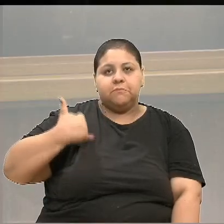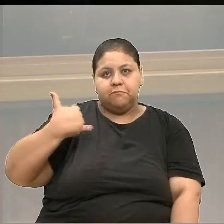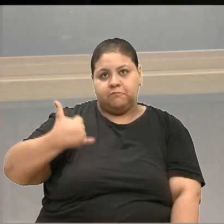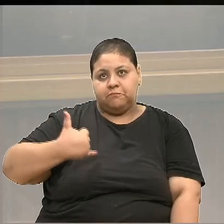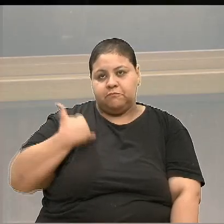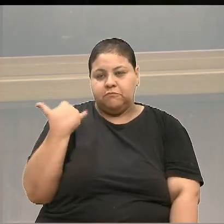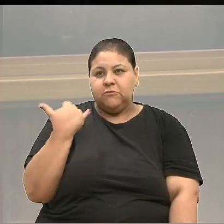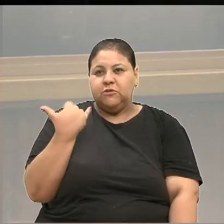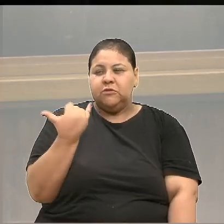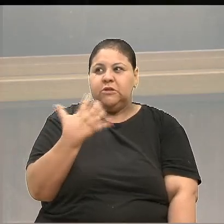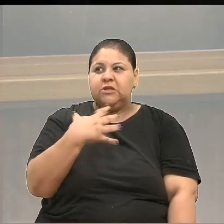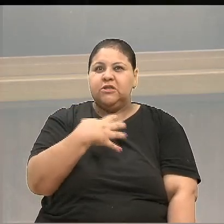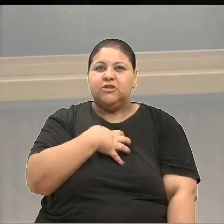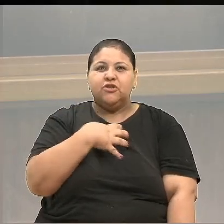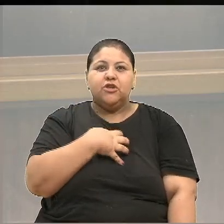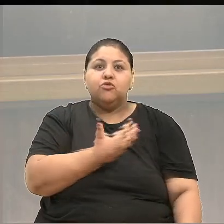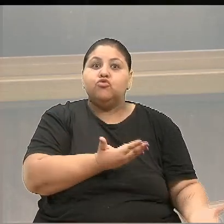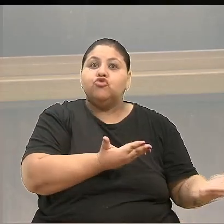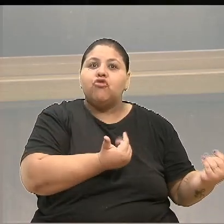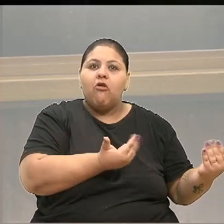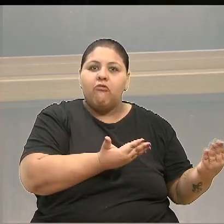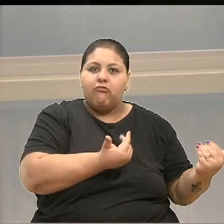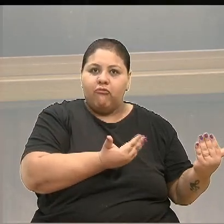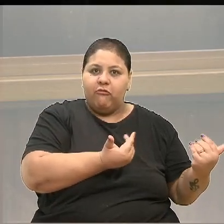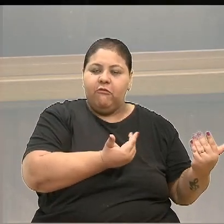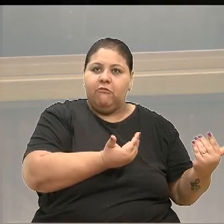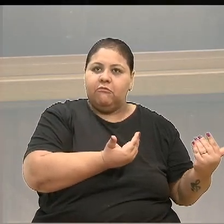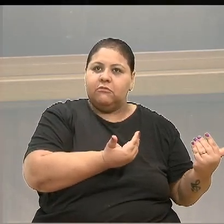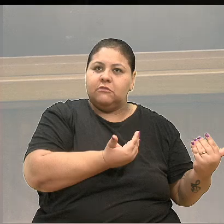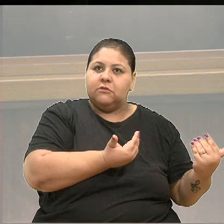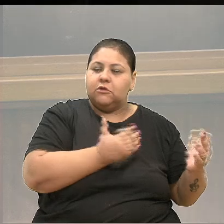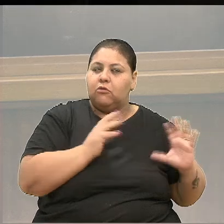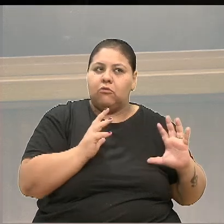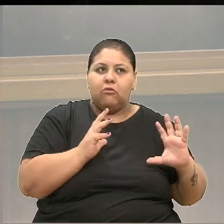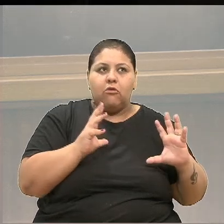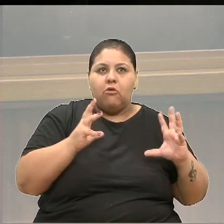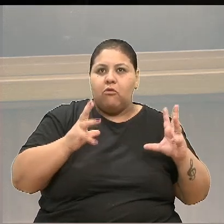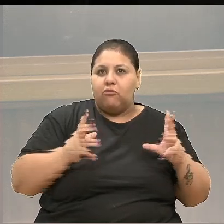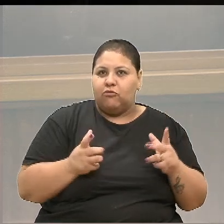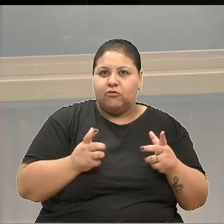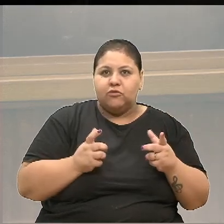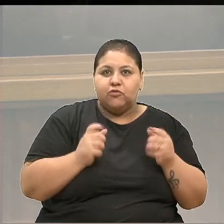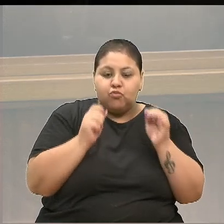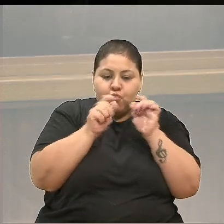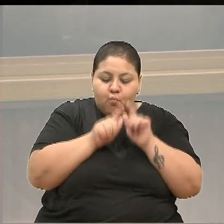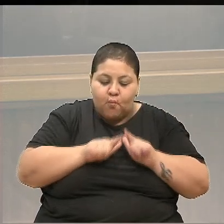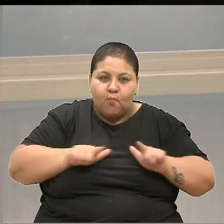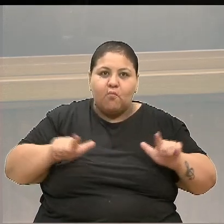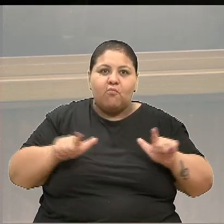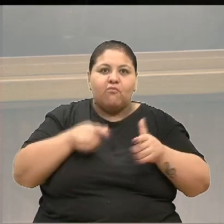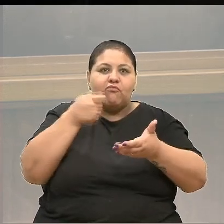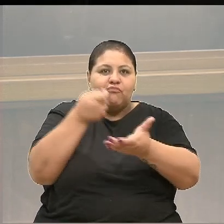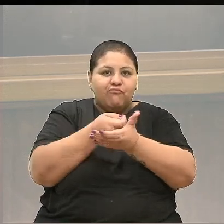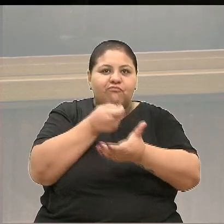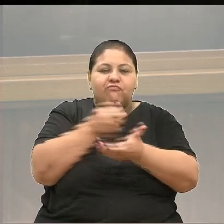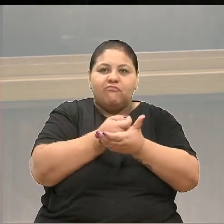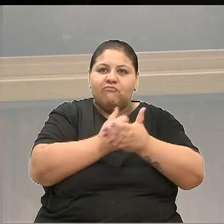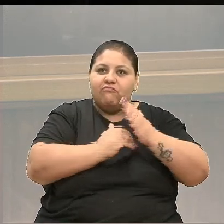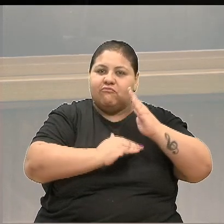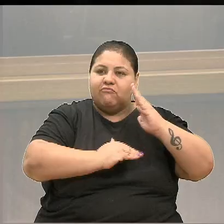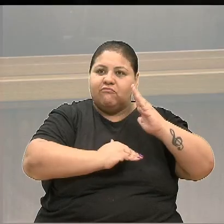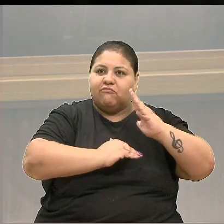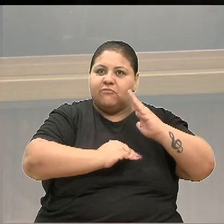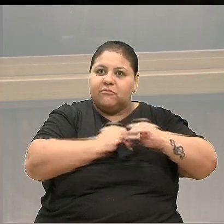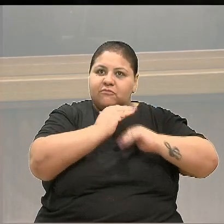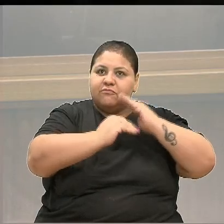de forma muito jovem, deixando, com toda certeza, um vazio na luta e na construção